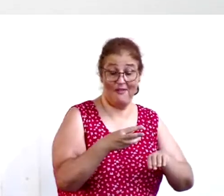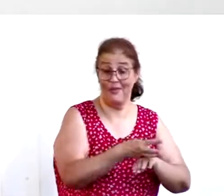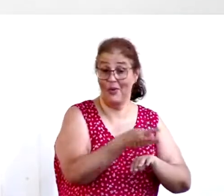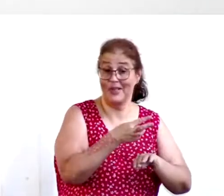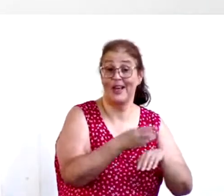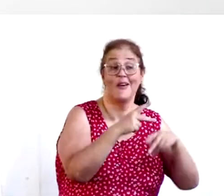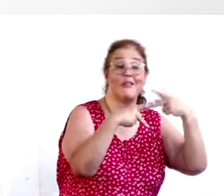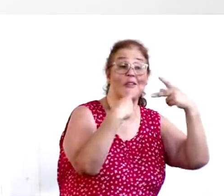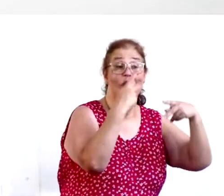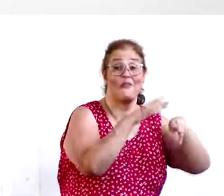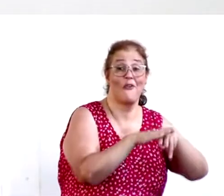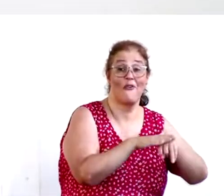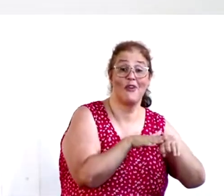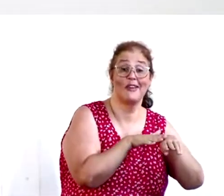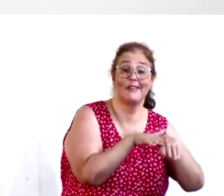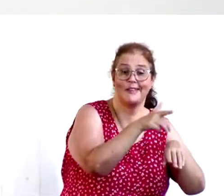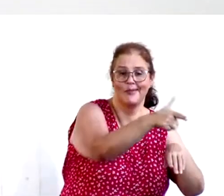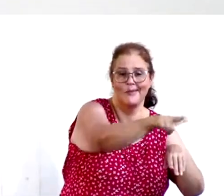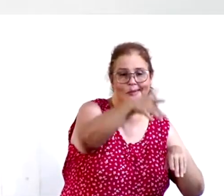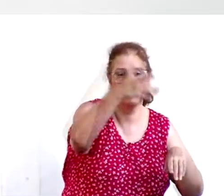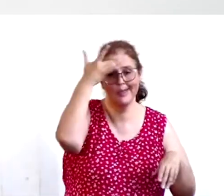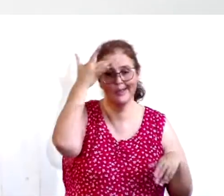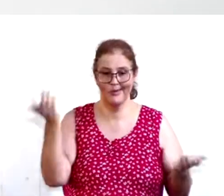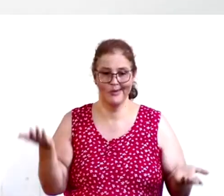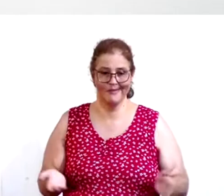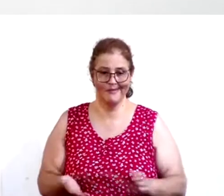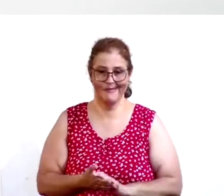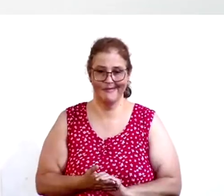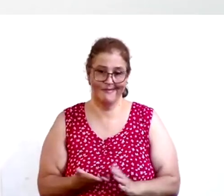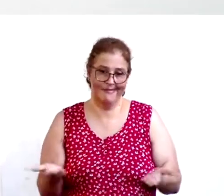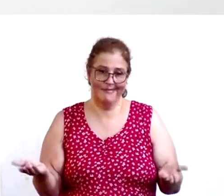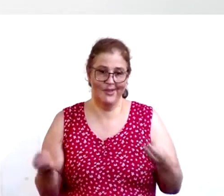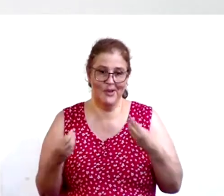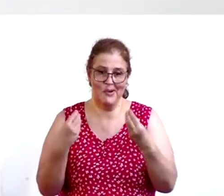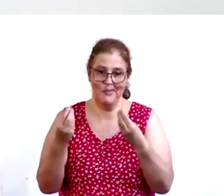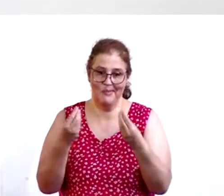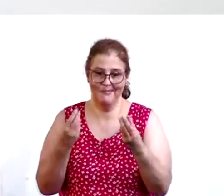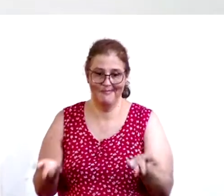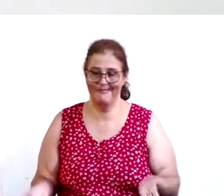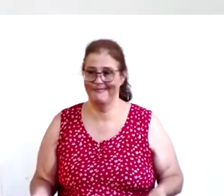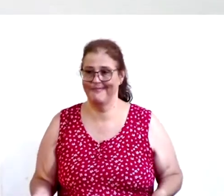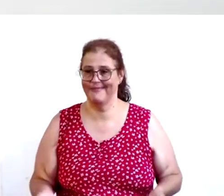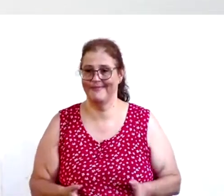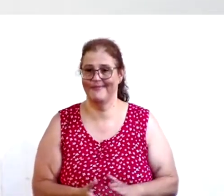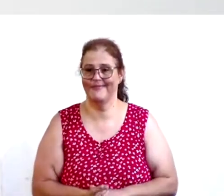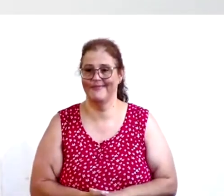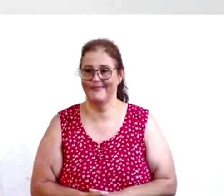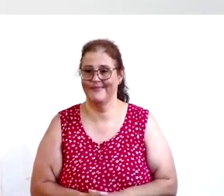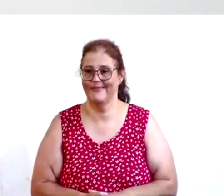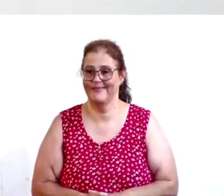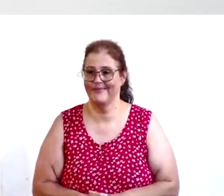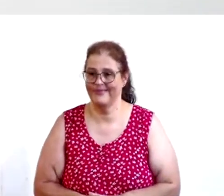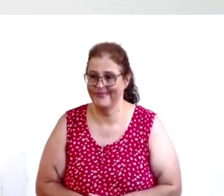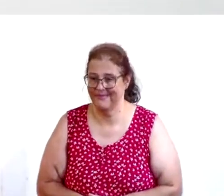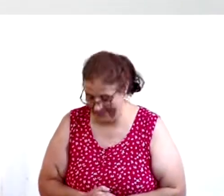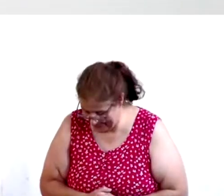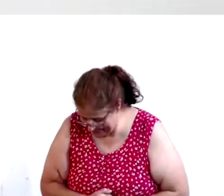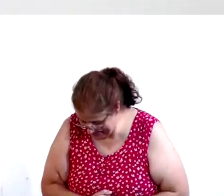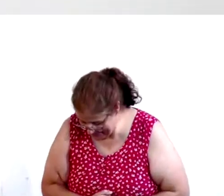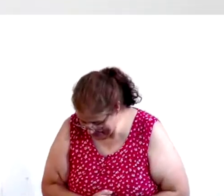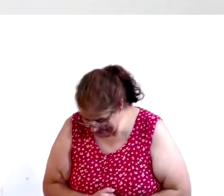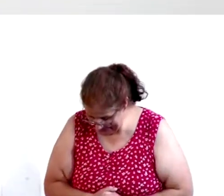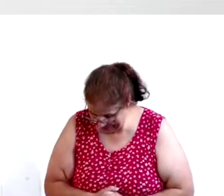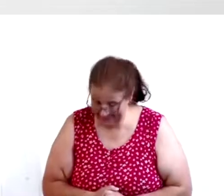isso? Mas muitas vezes pessoas dizem, não, mas eu quero ser crente, quero fazer isso. Aquele pastor diz, primeira coisa, você não é crente,